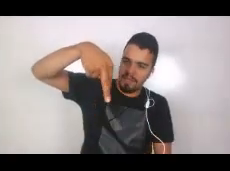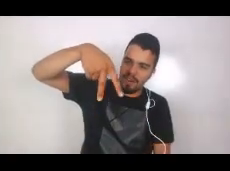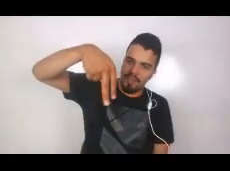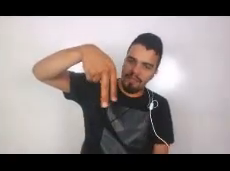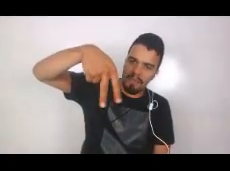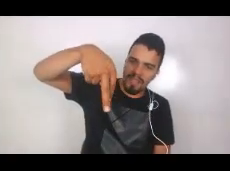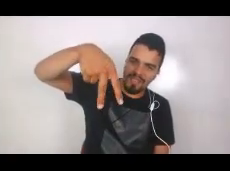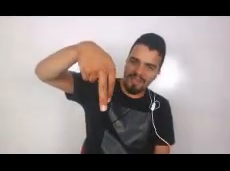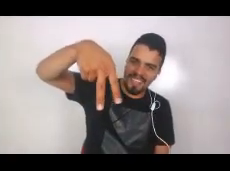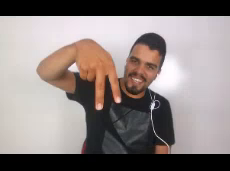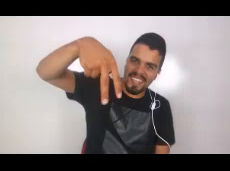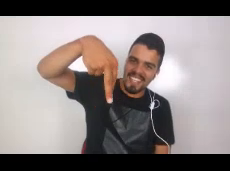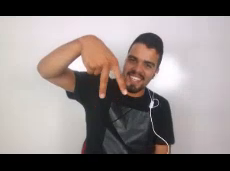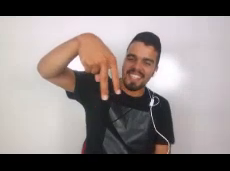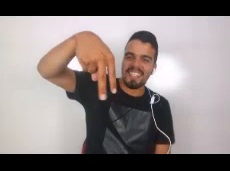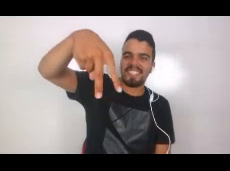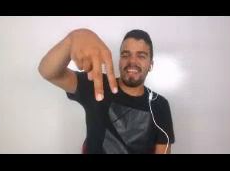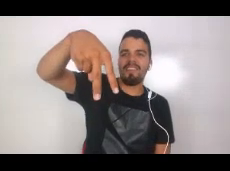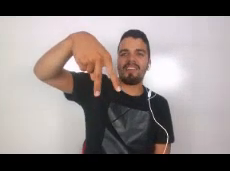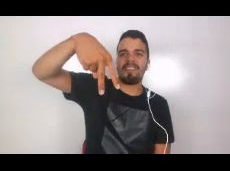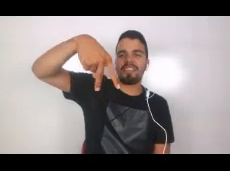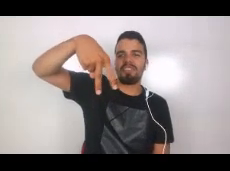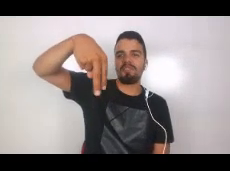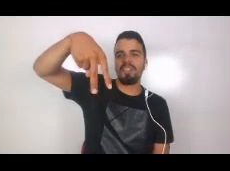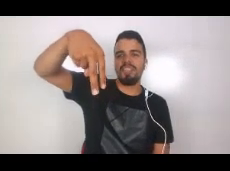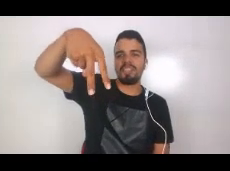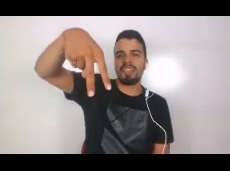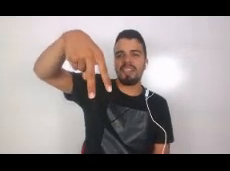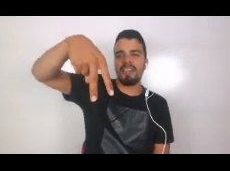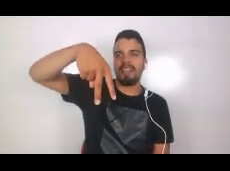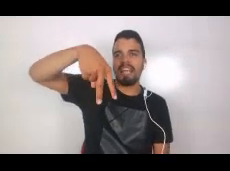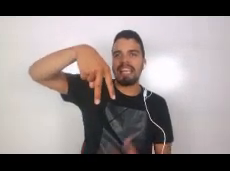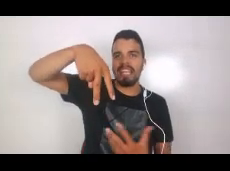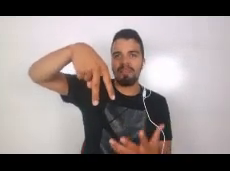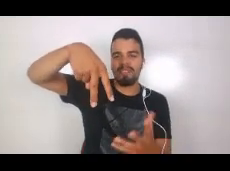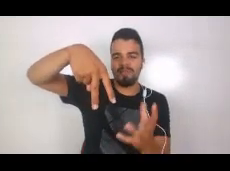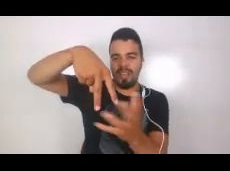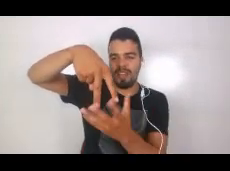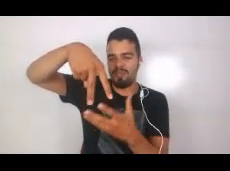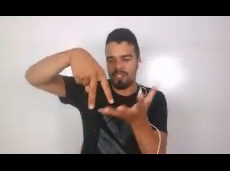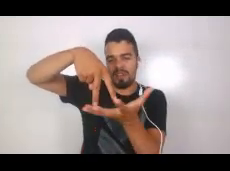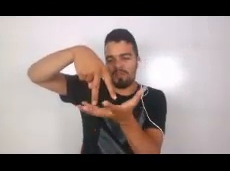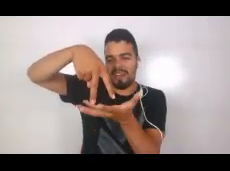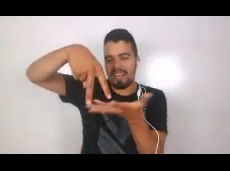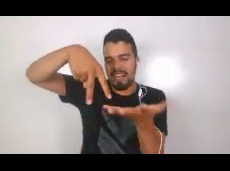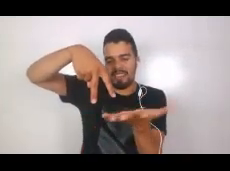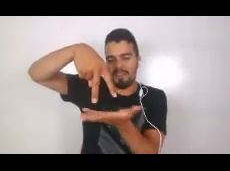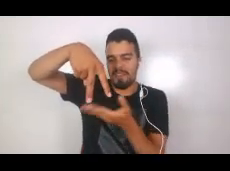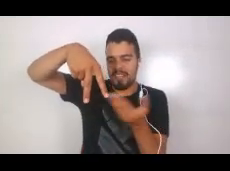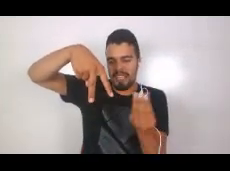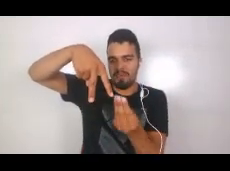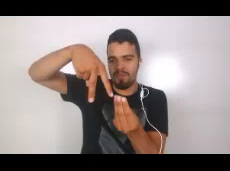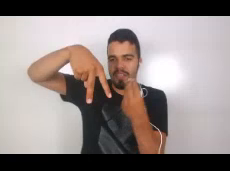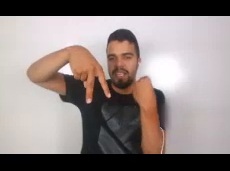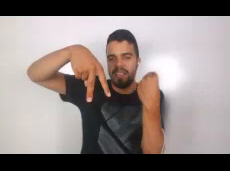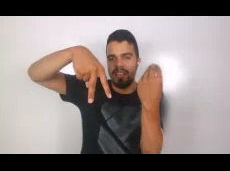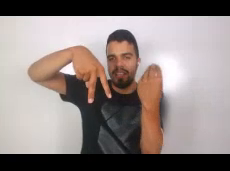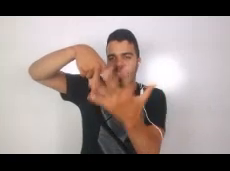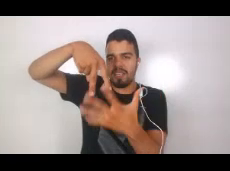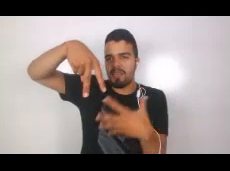a pessoa em pé, uma pessoa. Então, a gente utiliza na Libras um recurso chamado